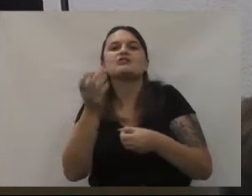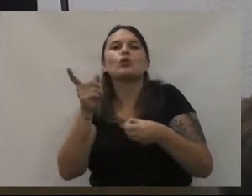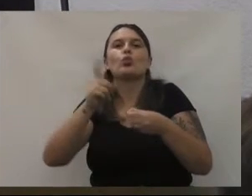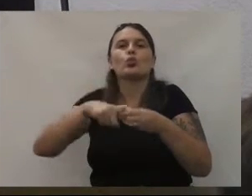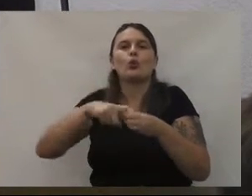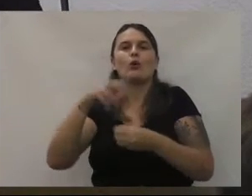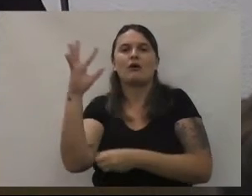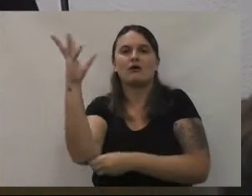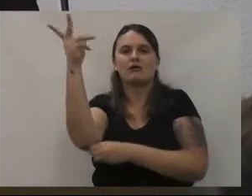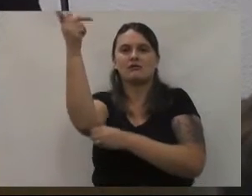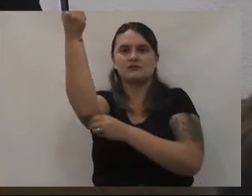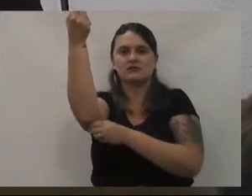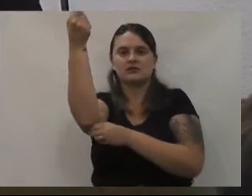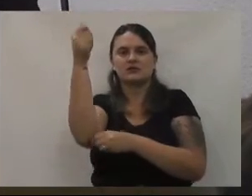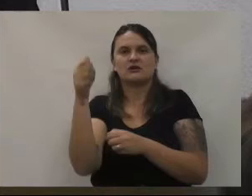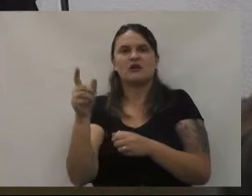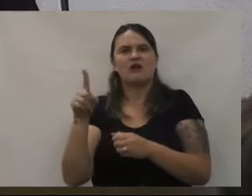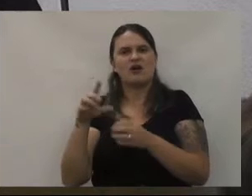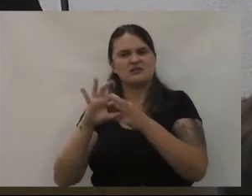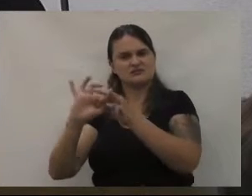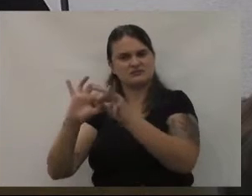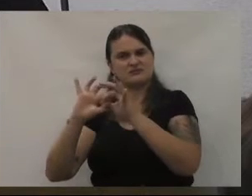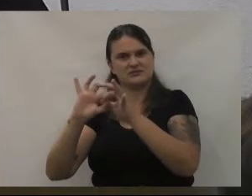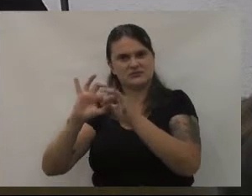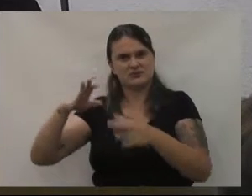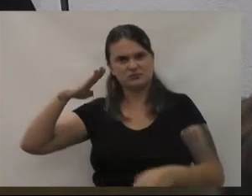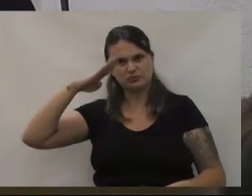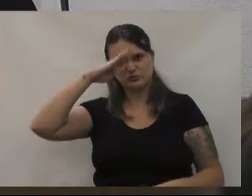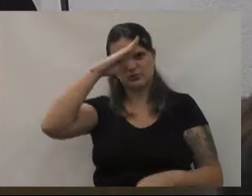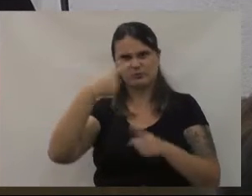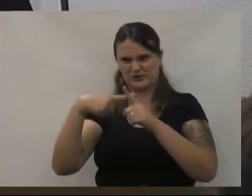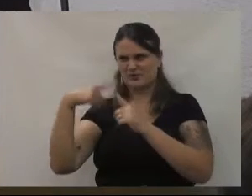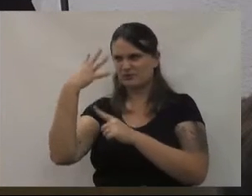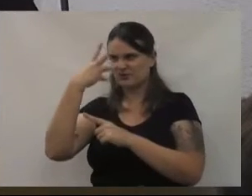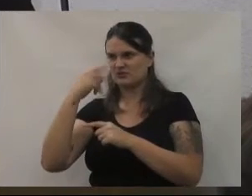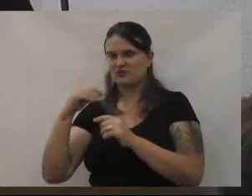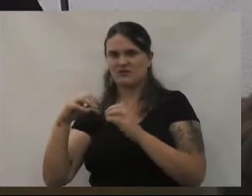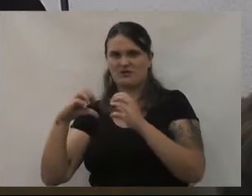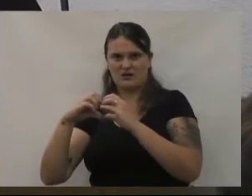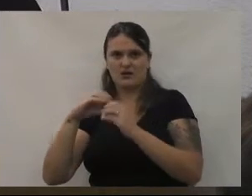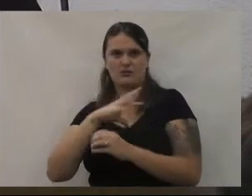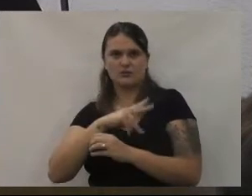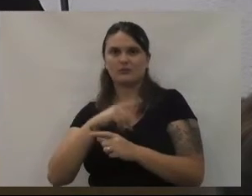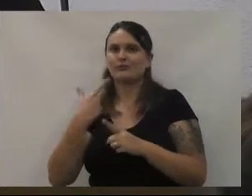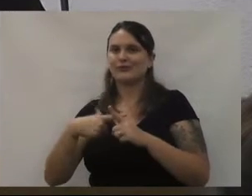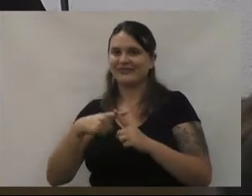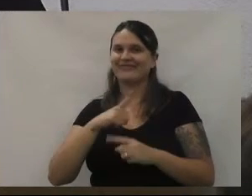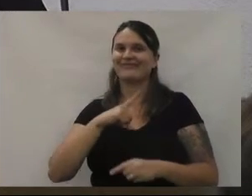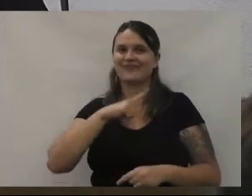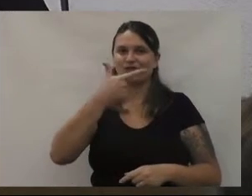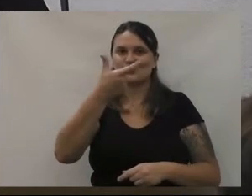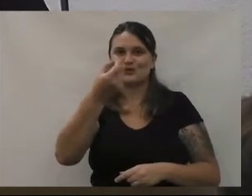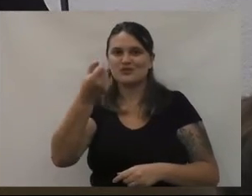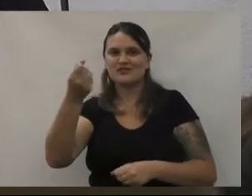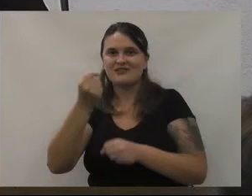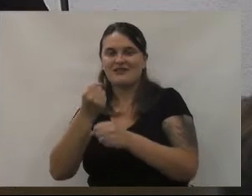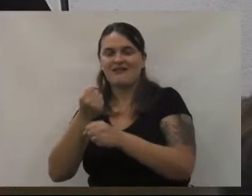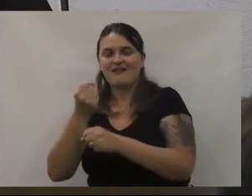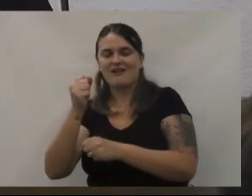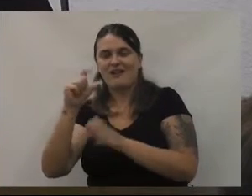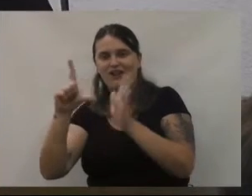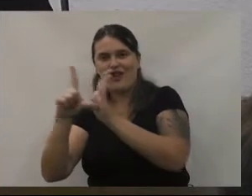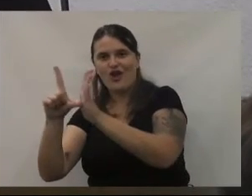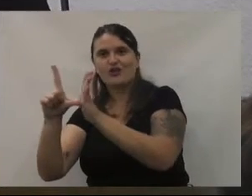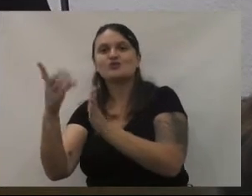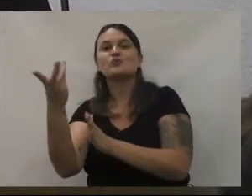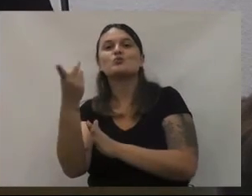Havan está abraçado com o Bolsonaro porque ele é bonitinho? Não, é que ele tem quase 200 lojas aí. Quantos empregados eles têm?